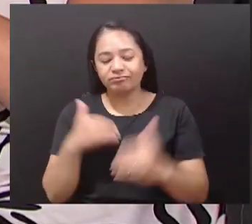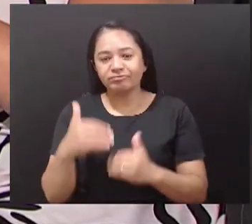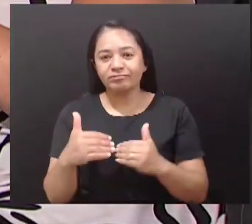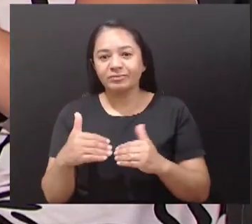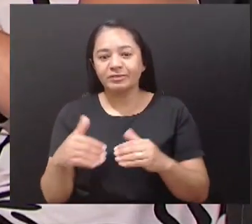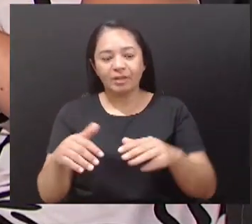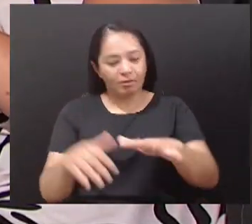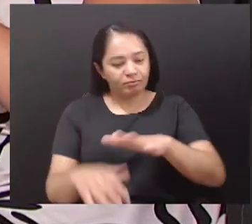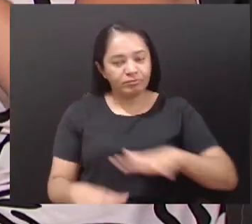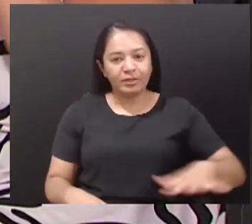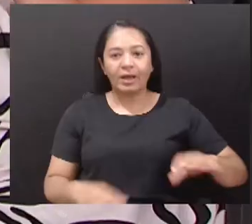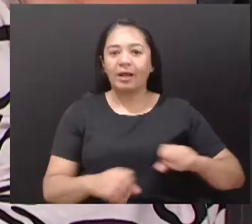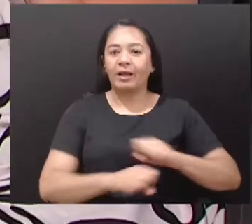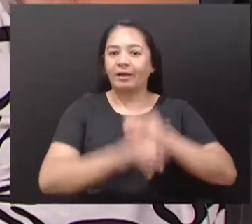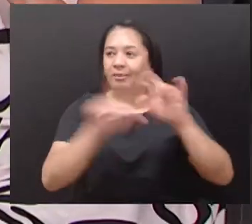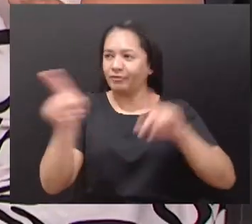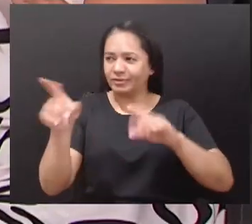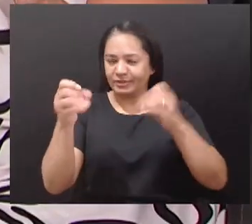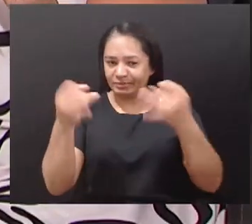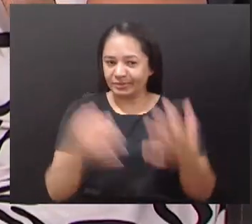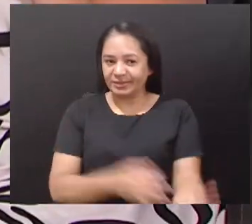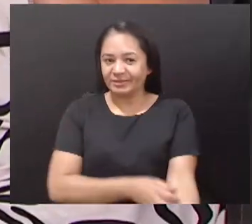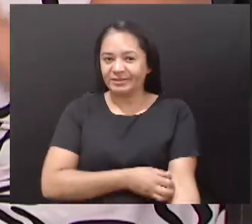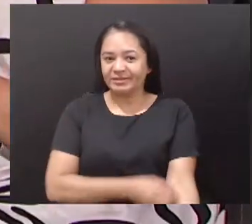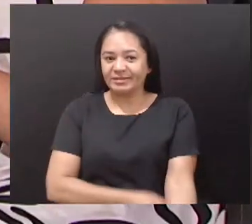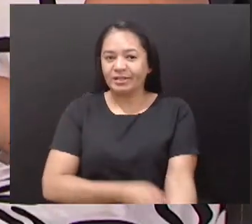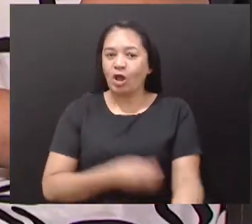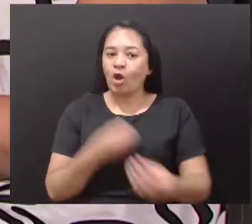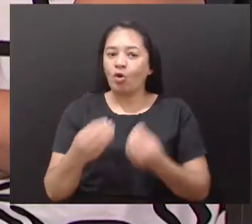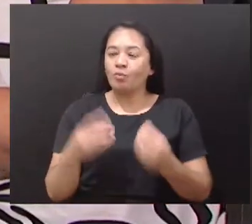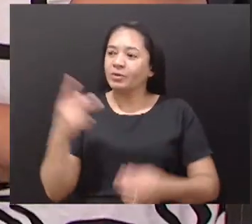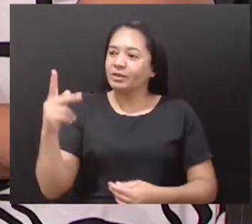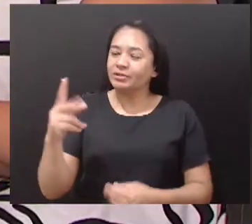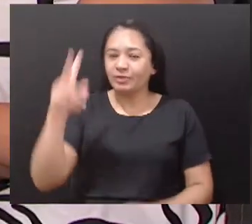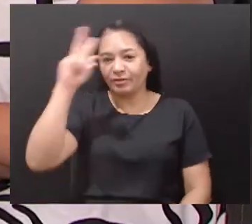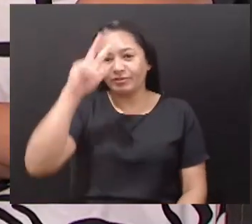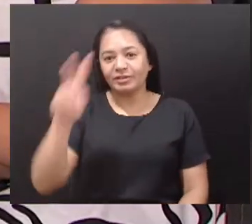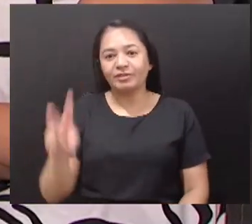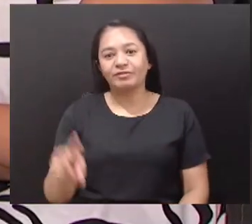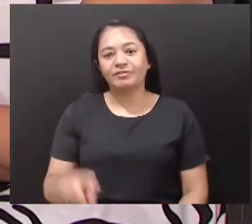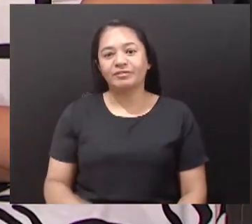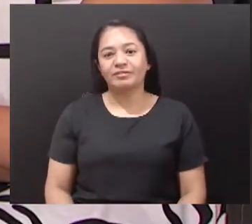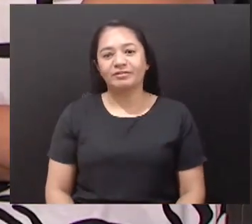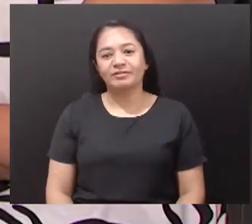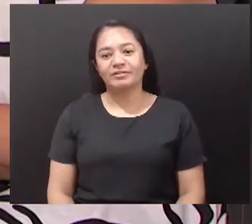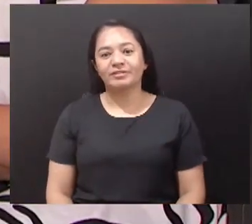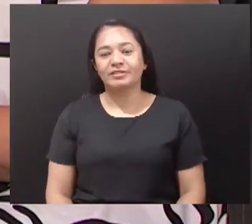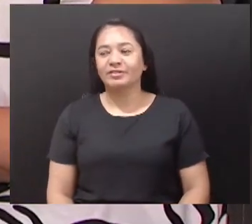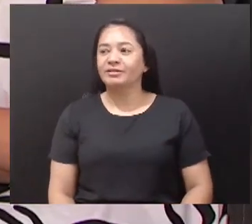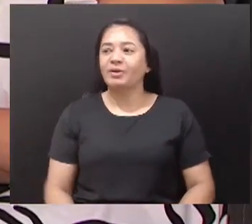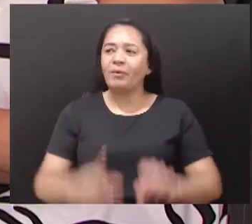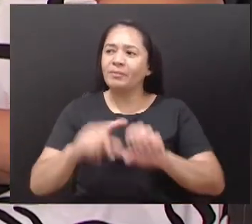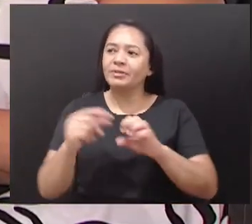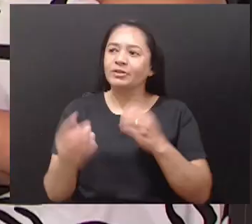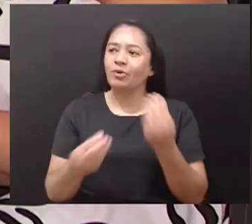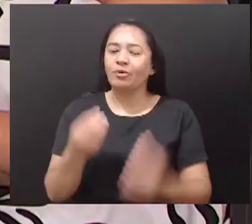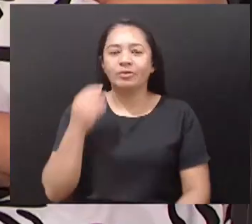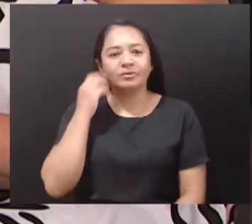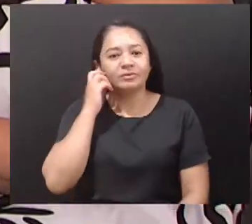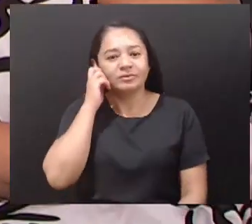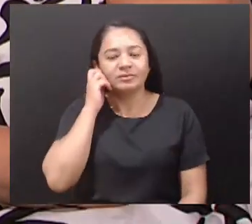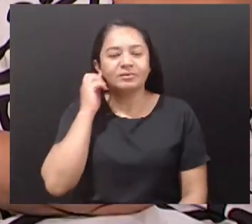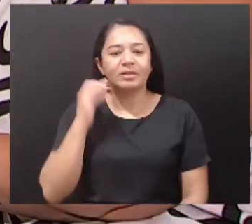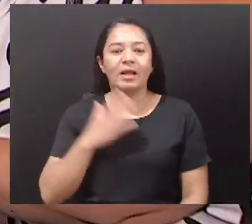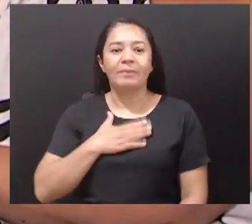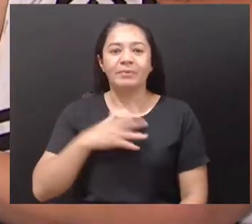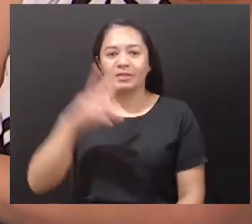claro, daqui a pouco você vai contar em que ponto dessa trajetória você passou a ser um empreendedor. A minha história, ela